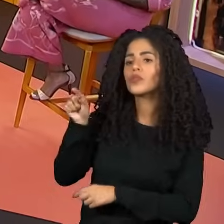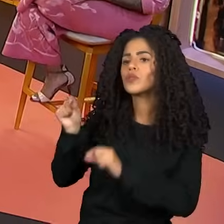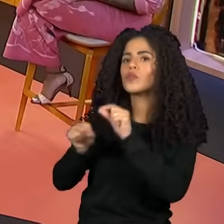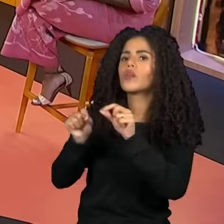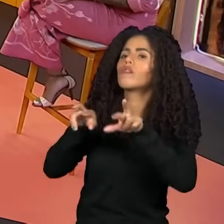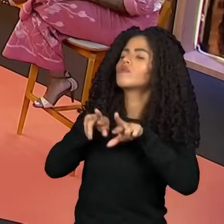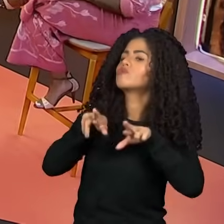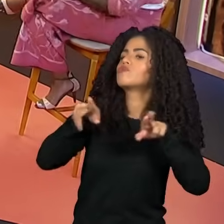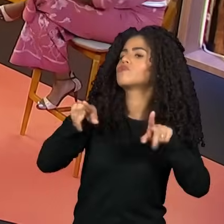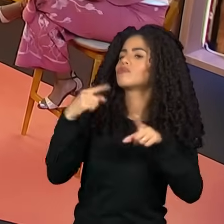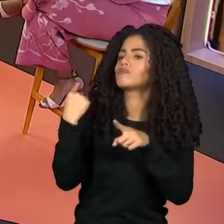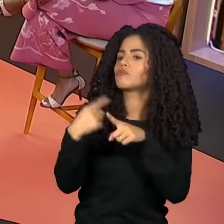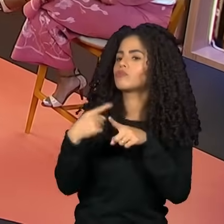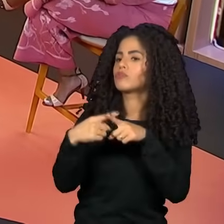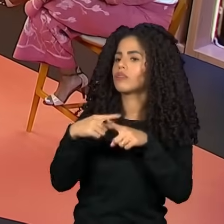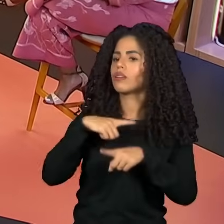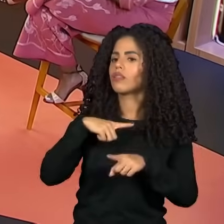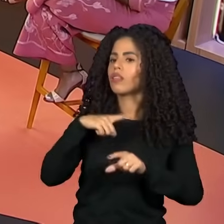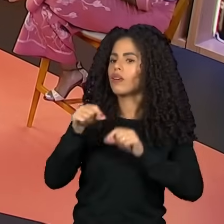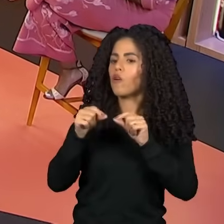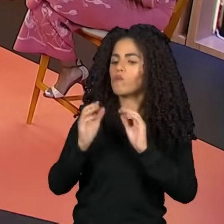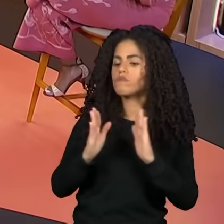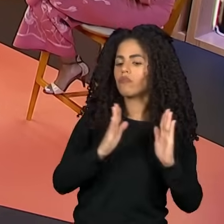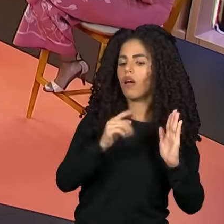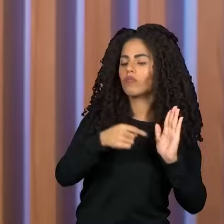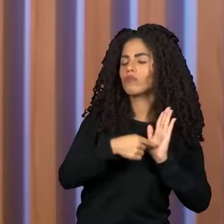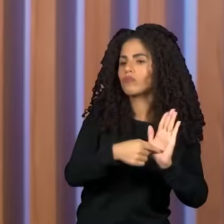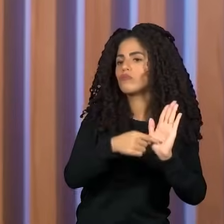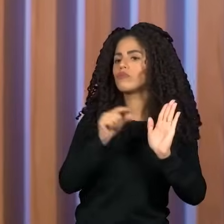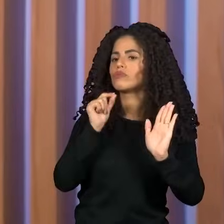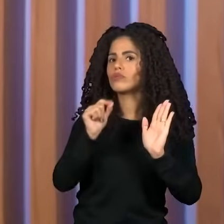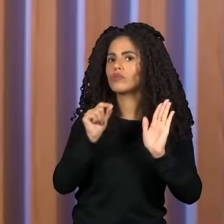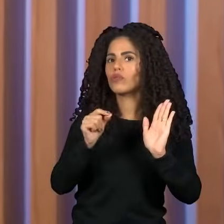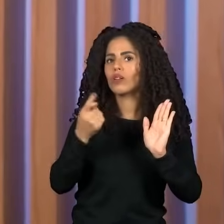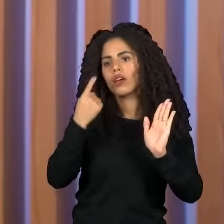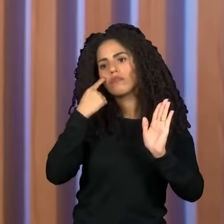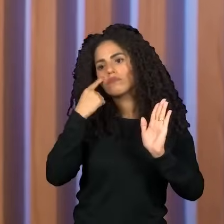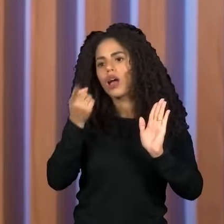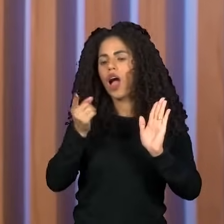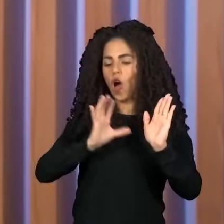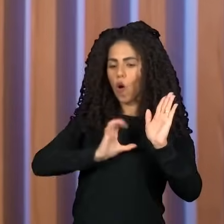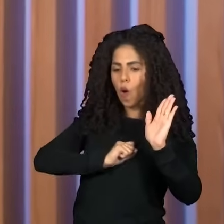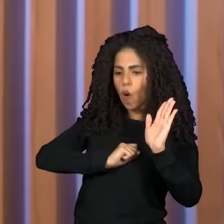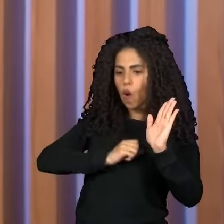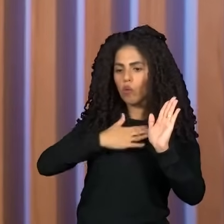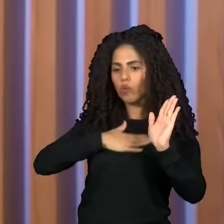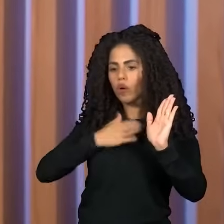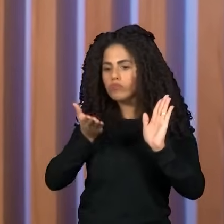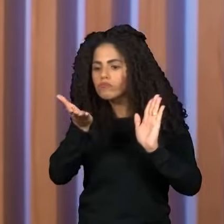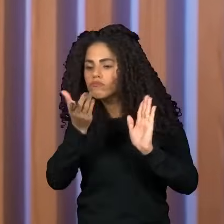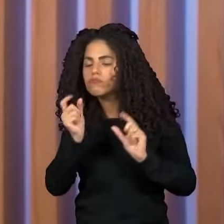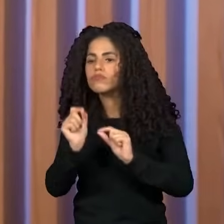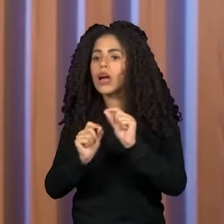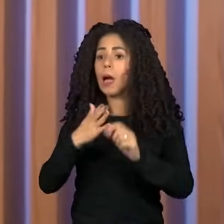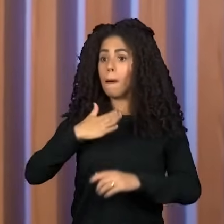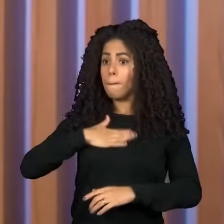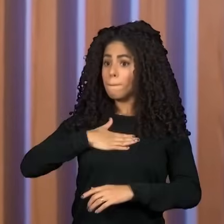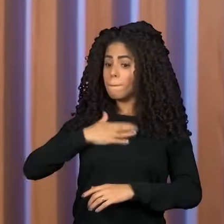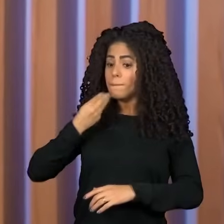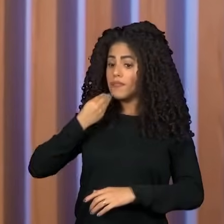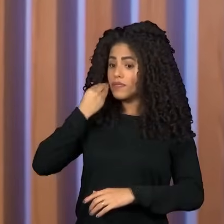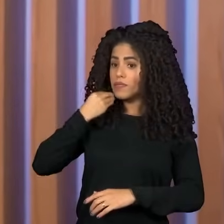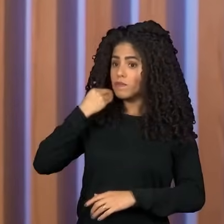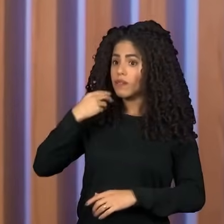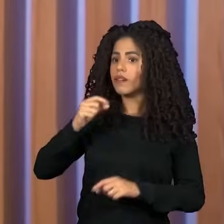pouco diferente, porque acho que tem um lado que se aparece, que é gostar e querer amar mais abertamente, porque pelo menos na minha experiência e de muita gente que